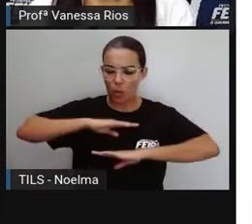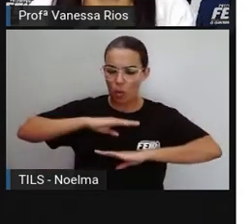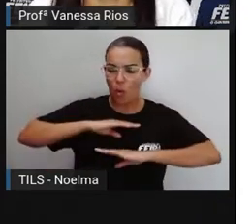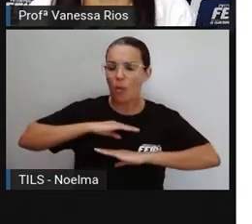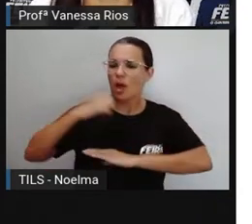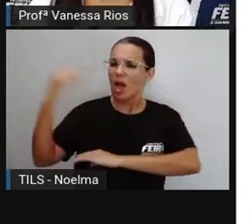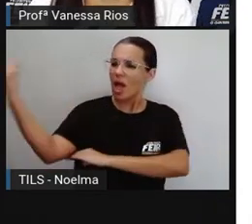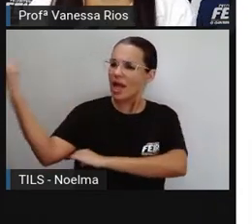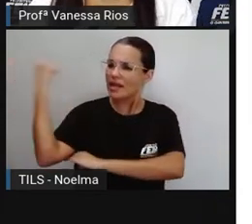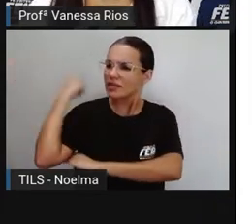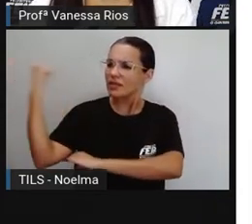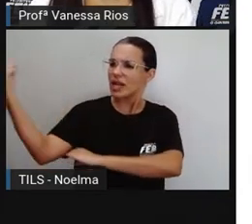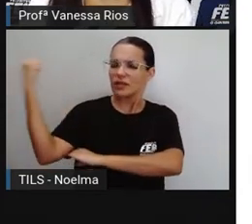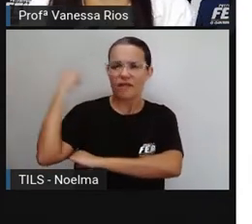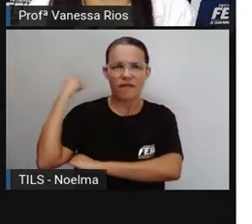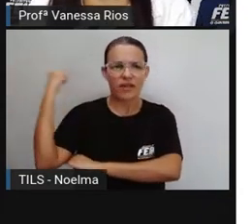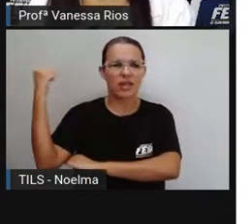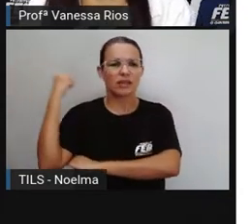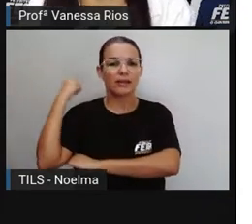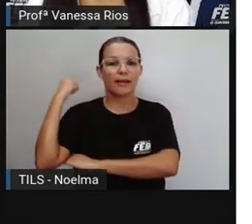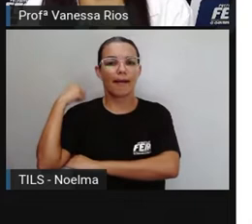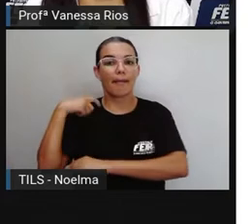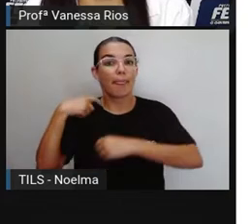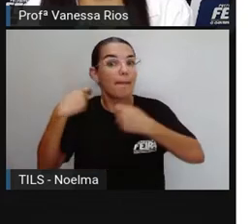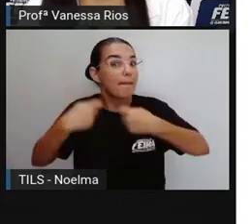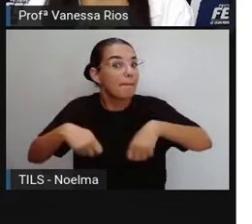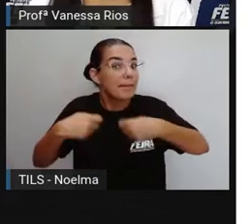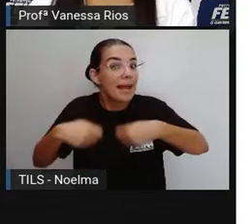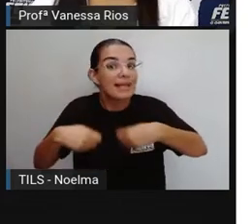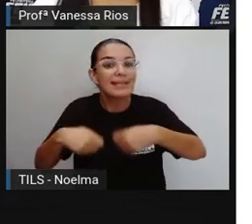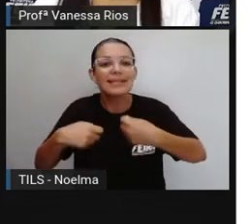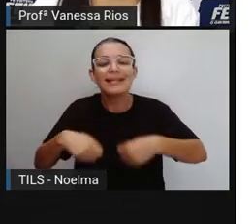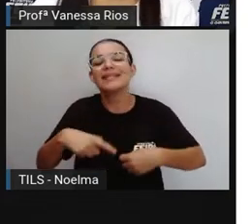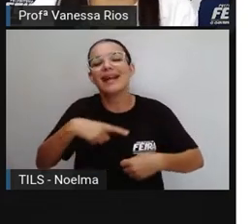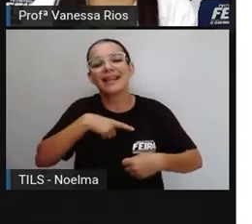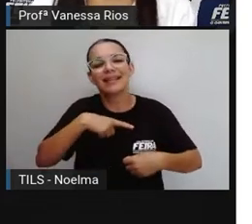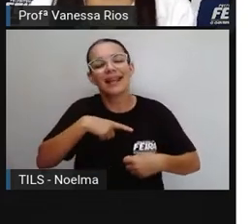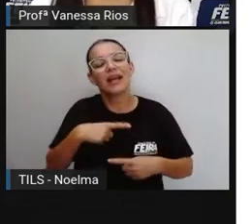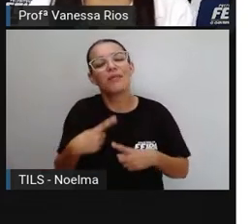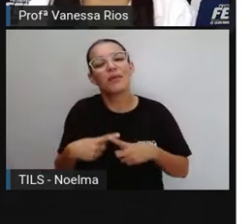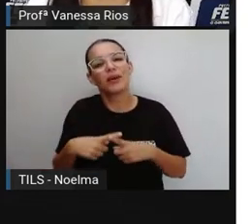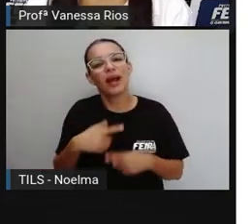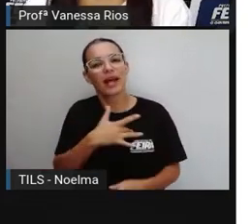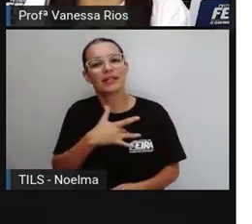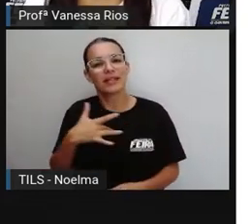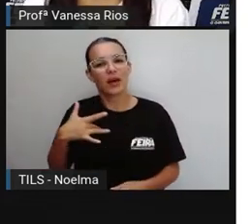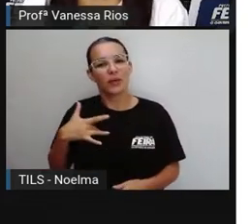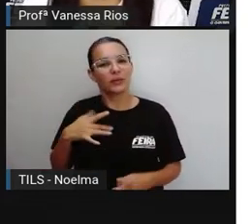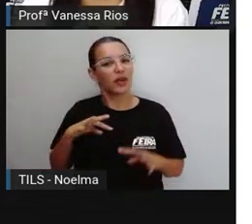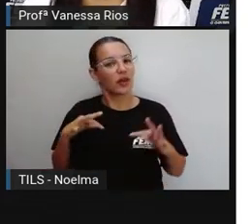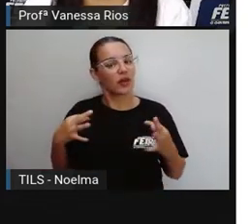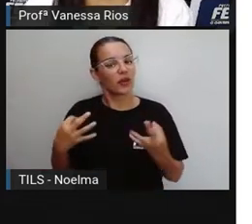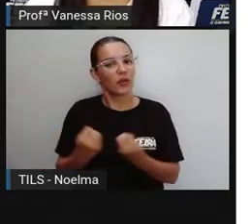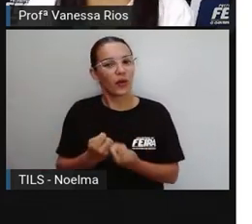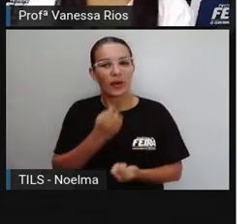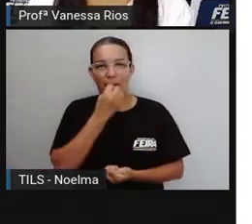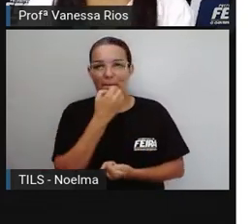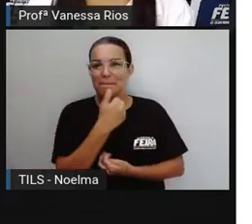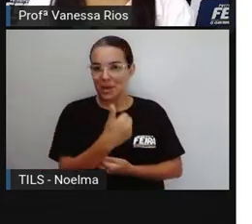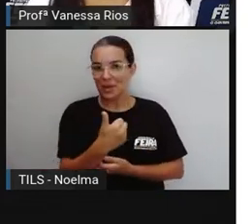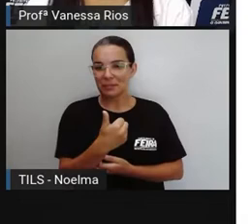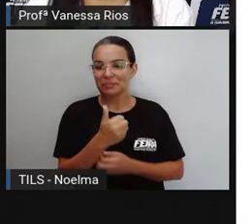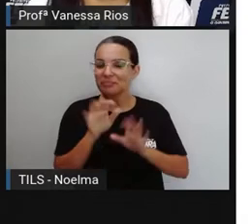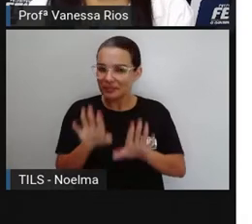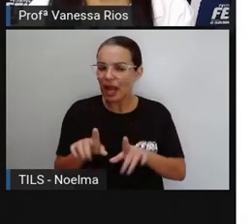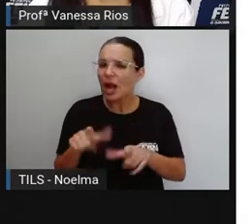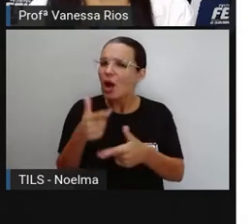atividades físicas, são aí ações necessárias para que a saúde se torne completa, entre